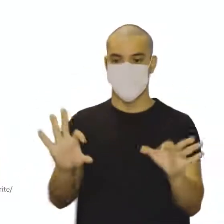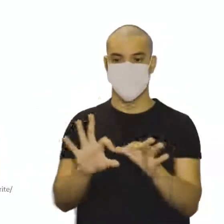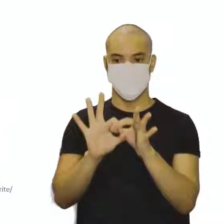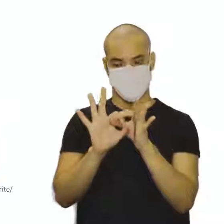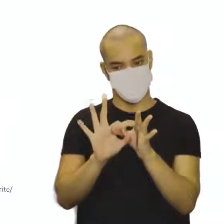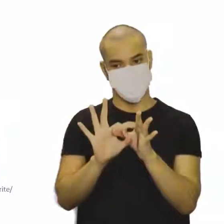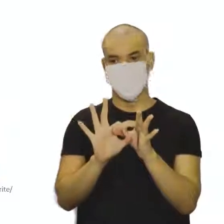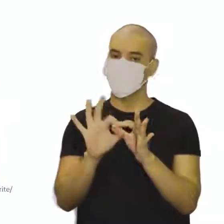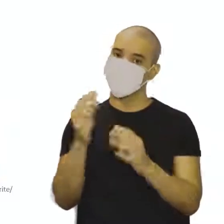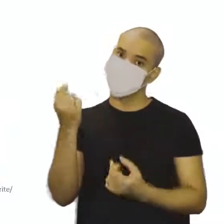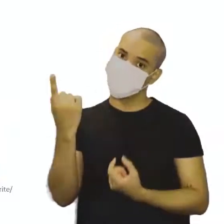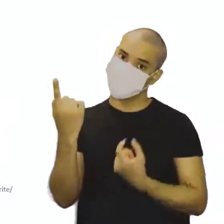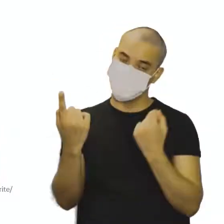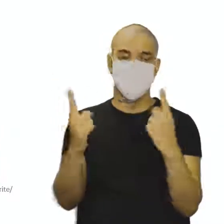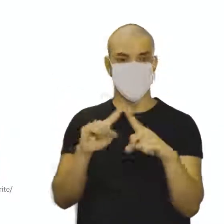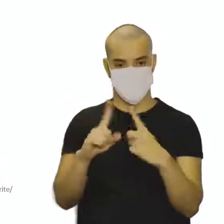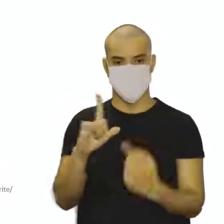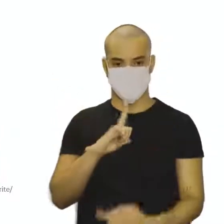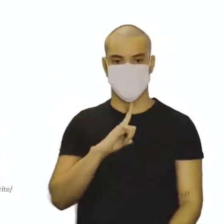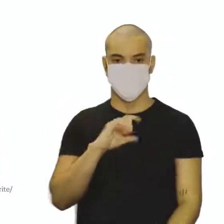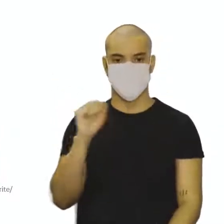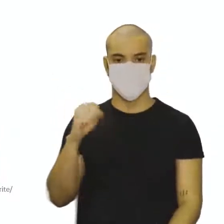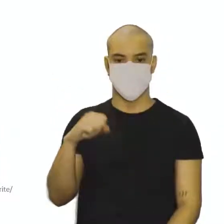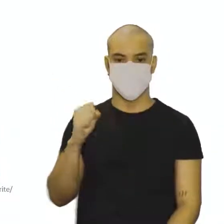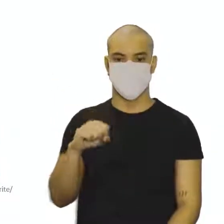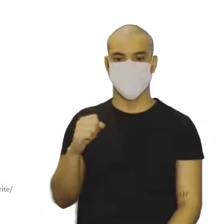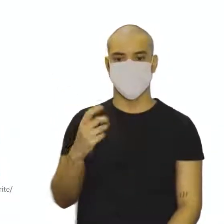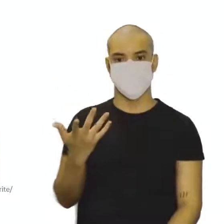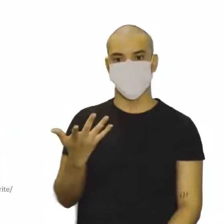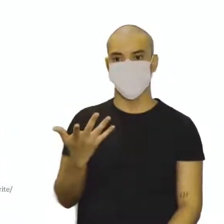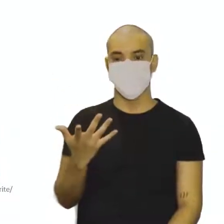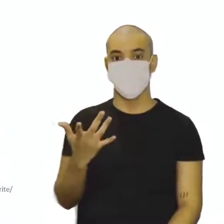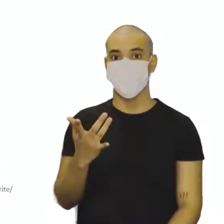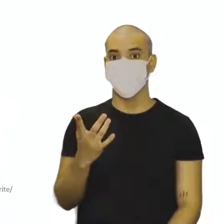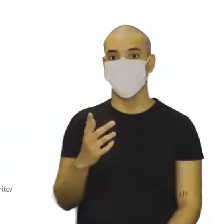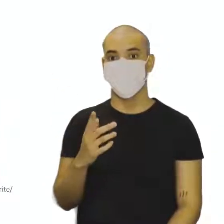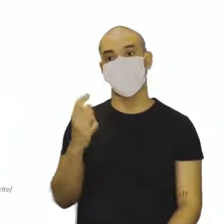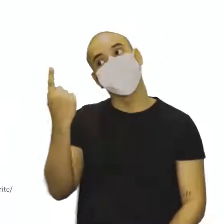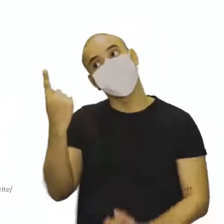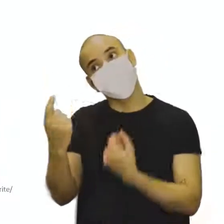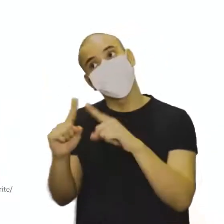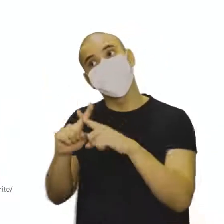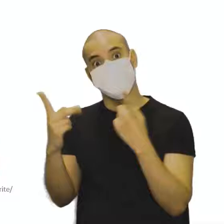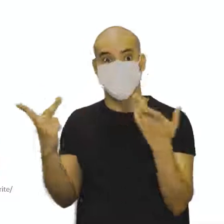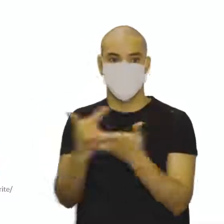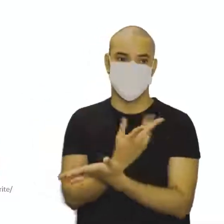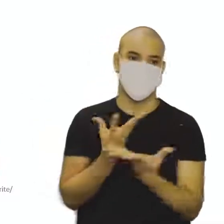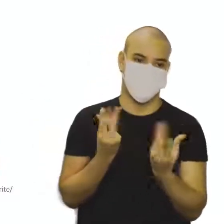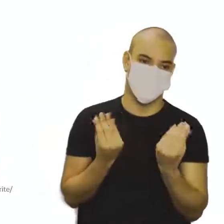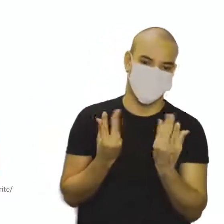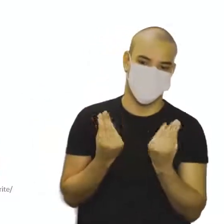raro usar, mas existe, ok? É aquela figurinha, né? É raro, mas acontece muito.